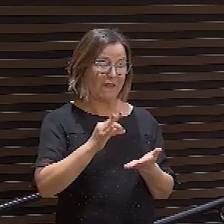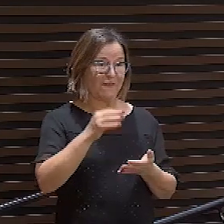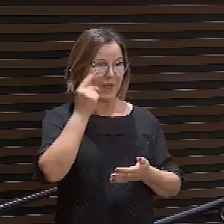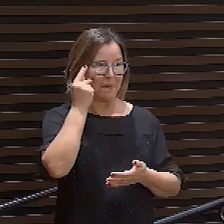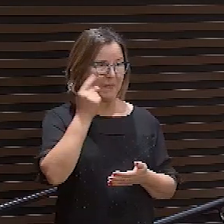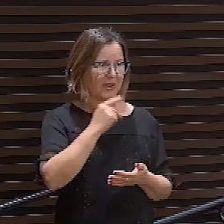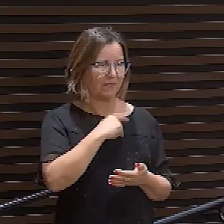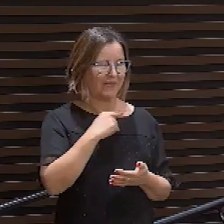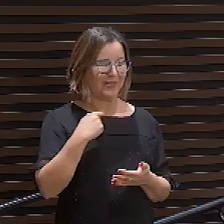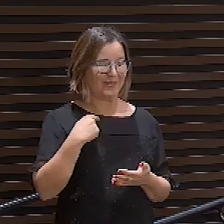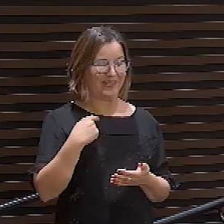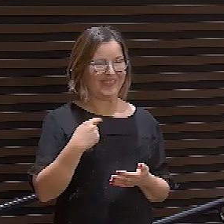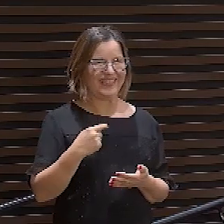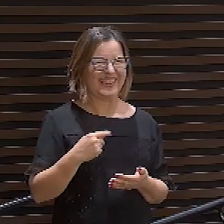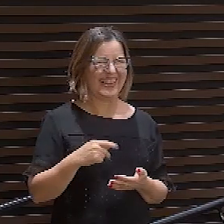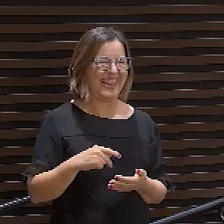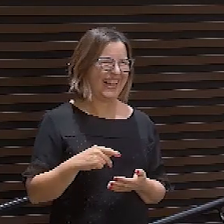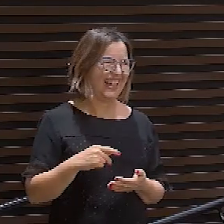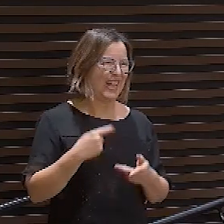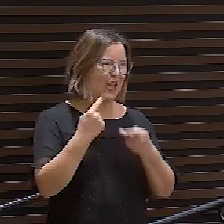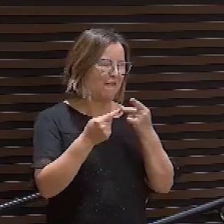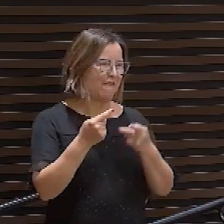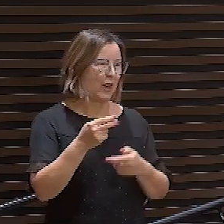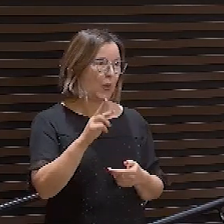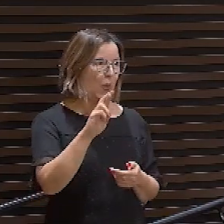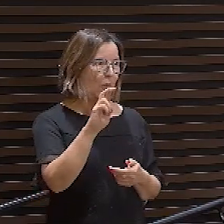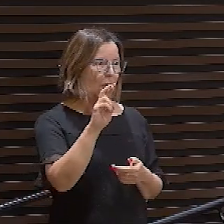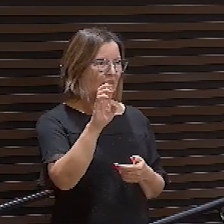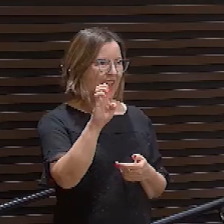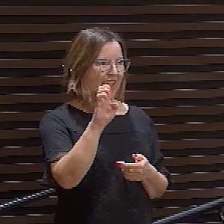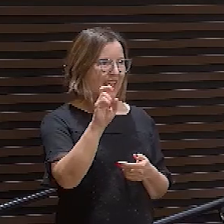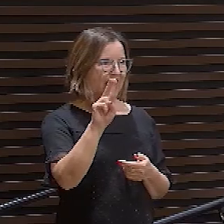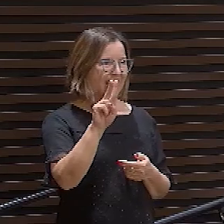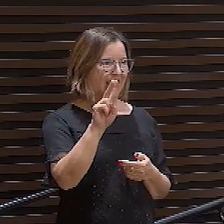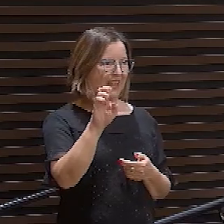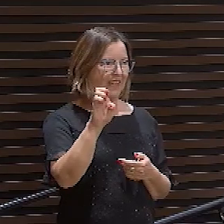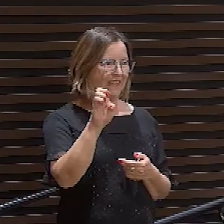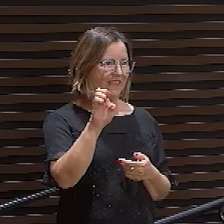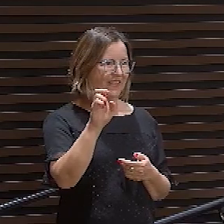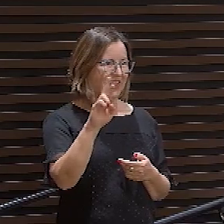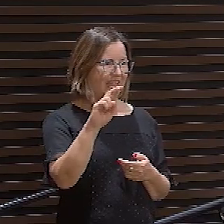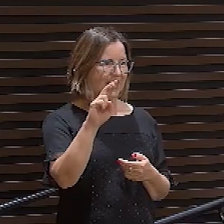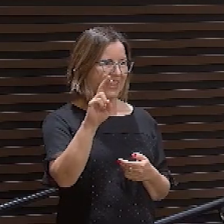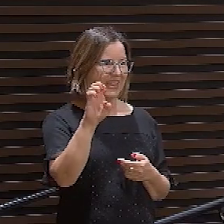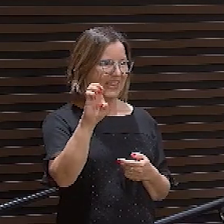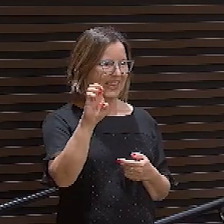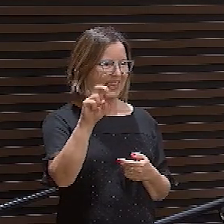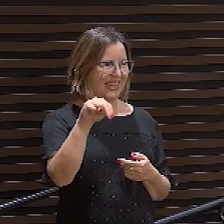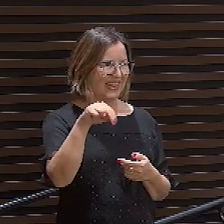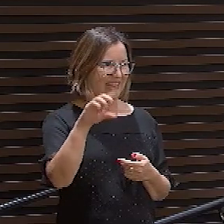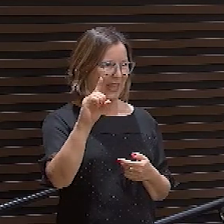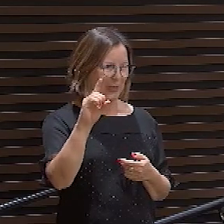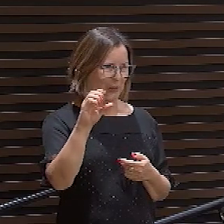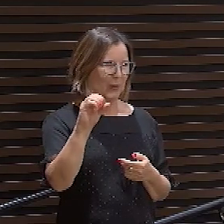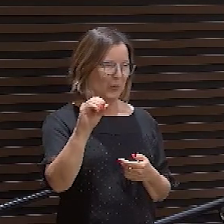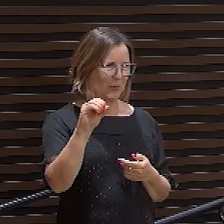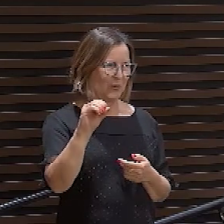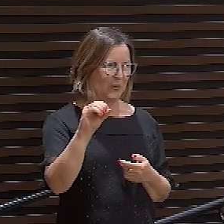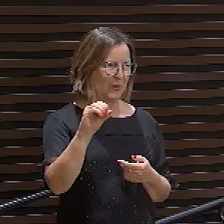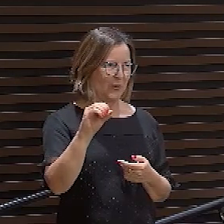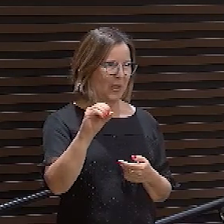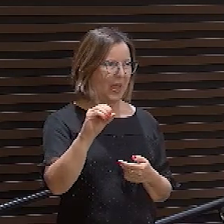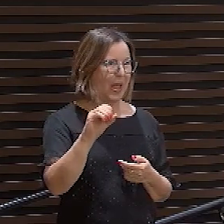virei reverendo ali naquela hora. E lá fomos tomar o café.